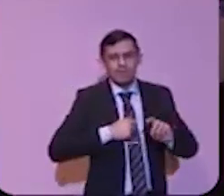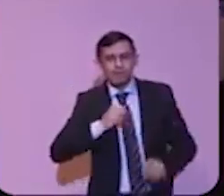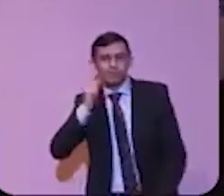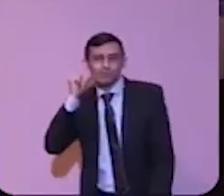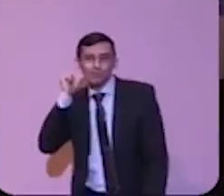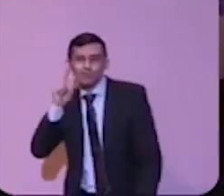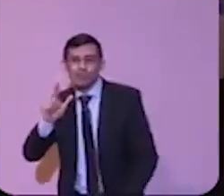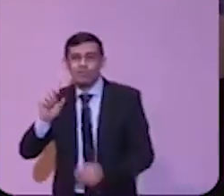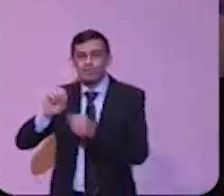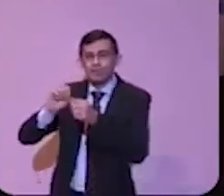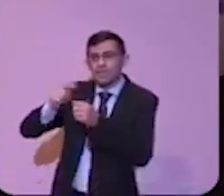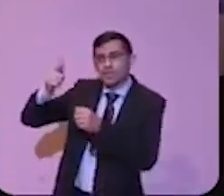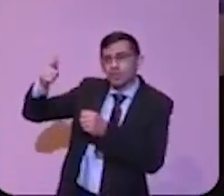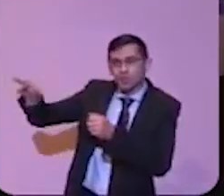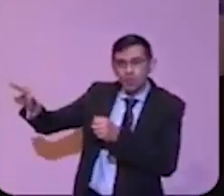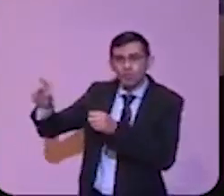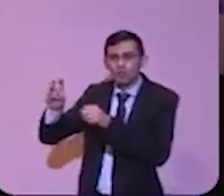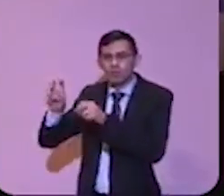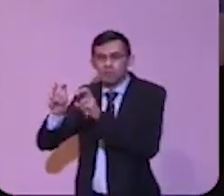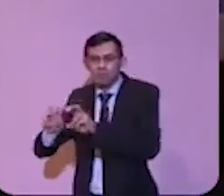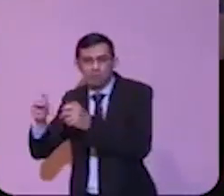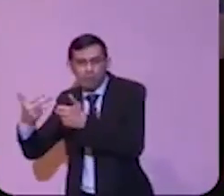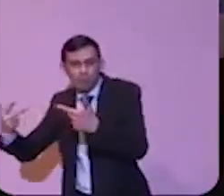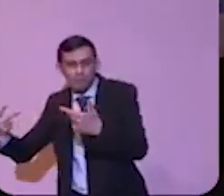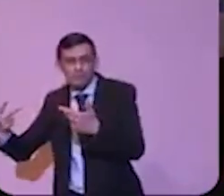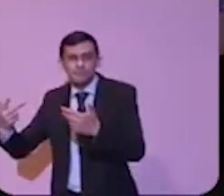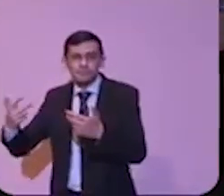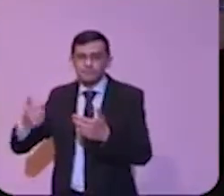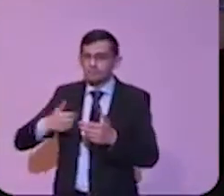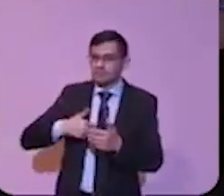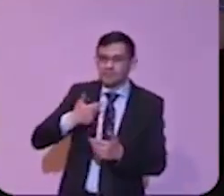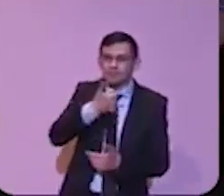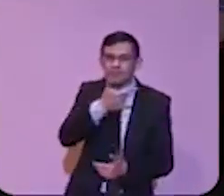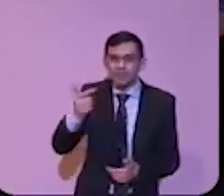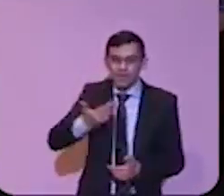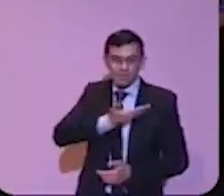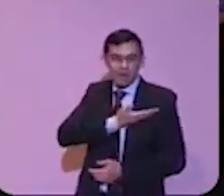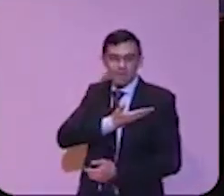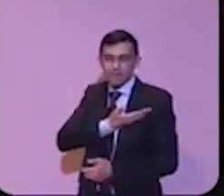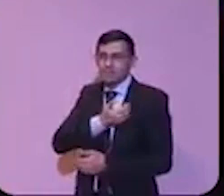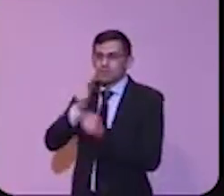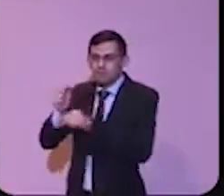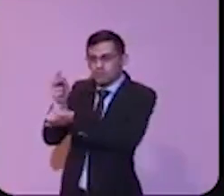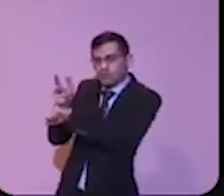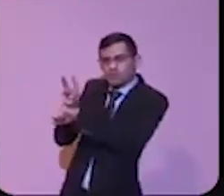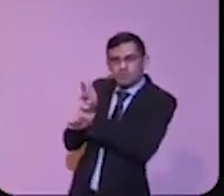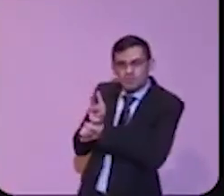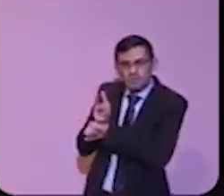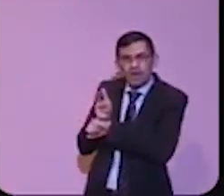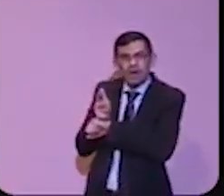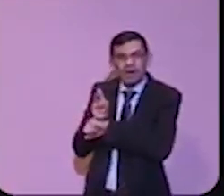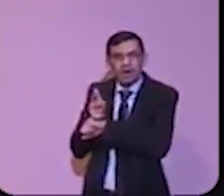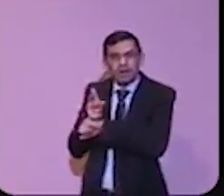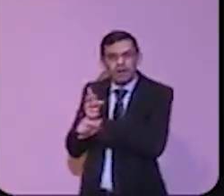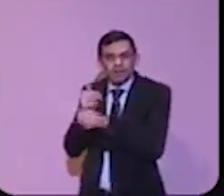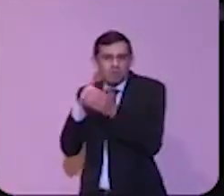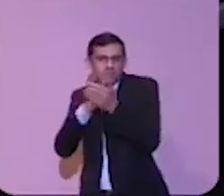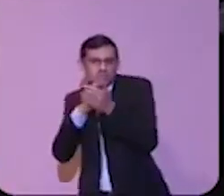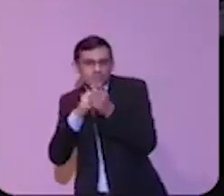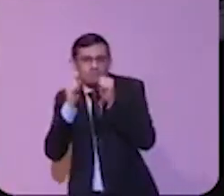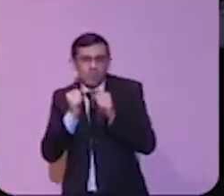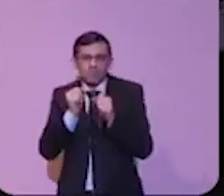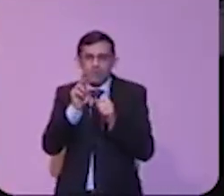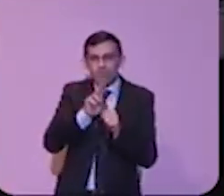conseguir fazer em outro programa. Eu não tenho amigos que possam me emprestar uma senha aí para eu usar